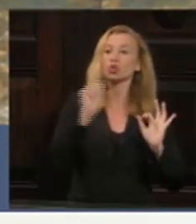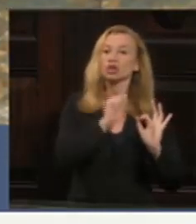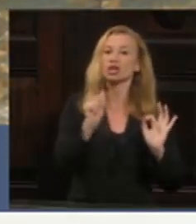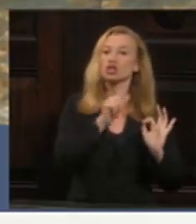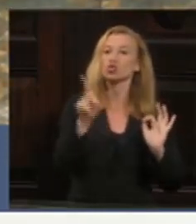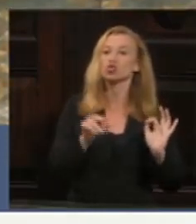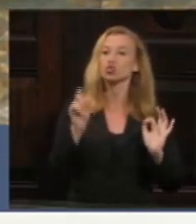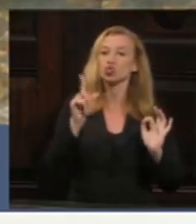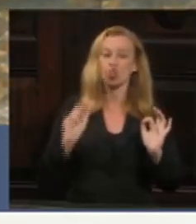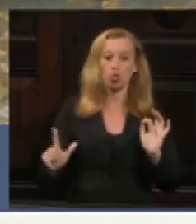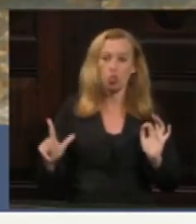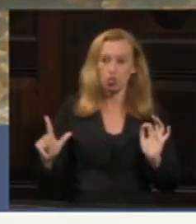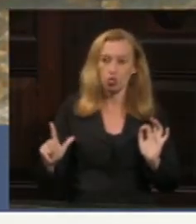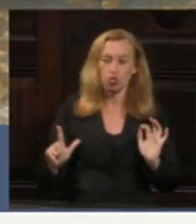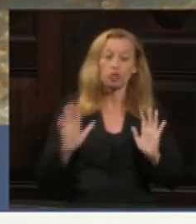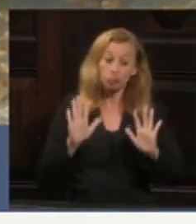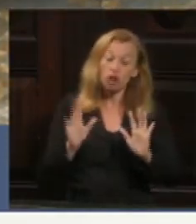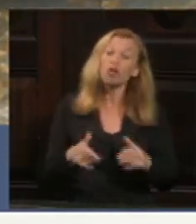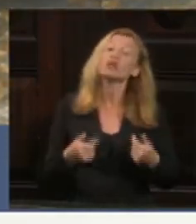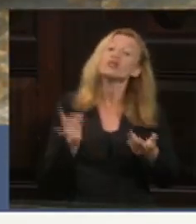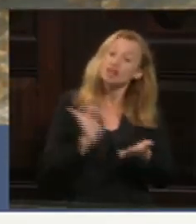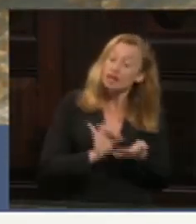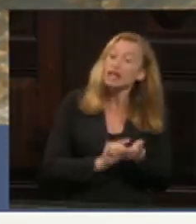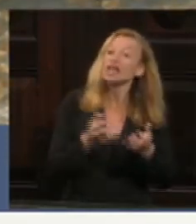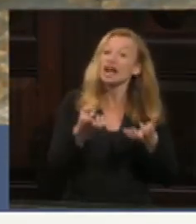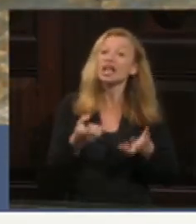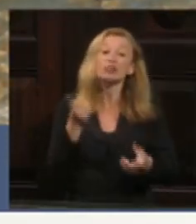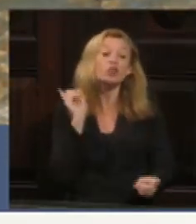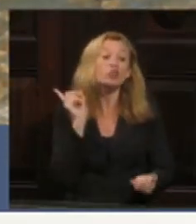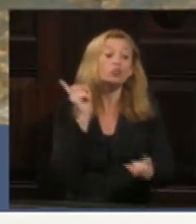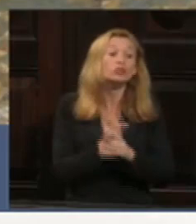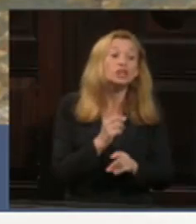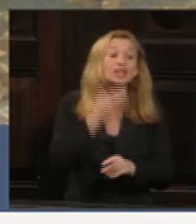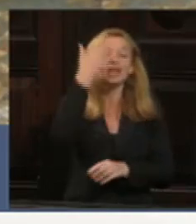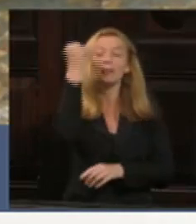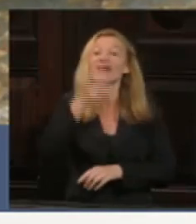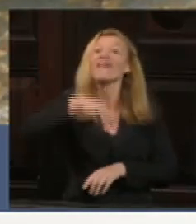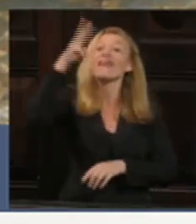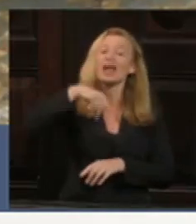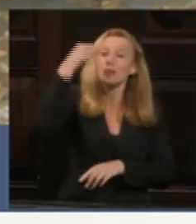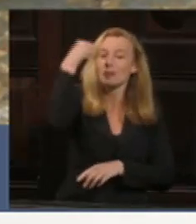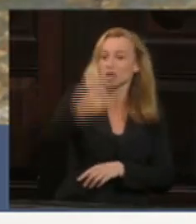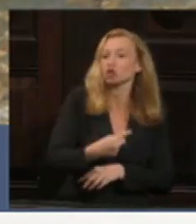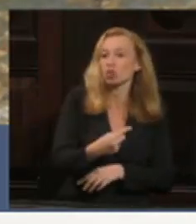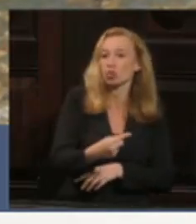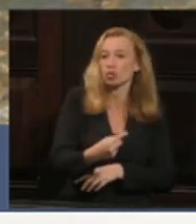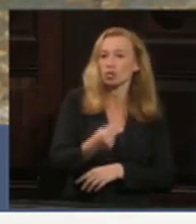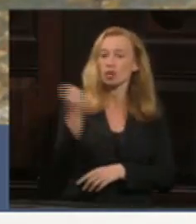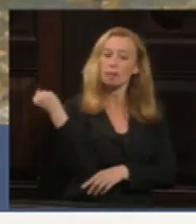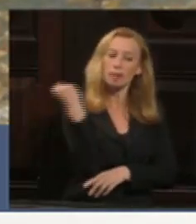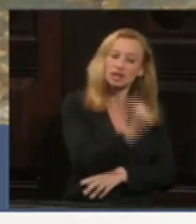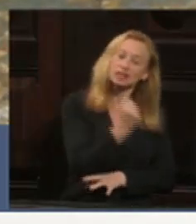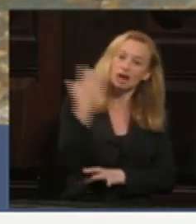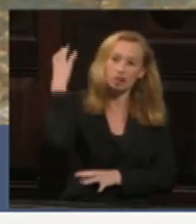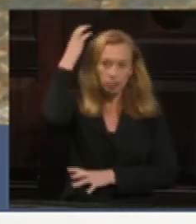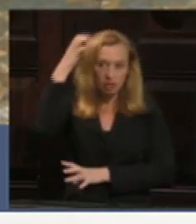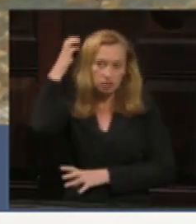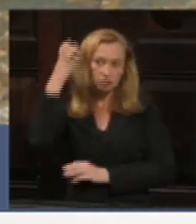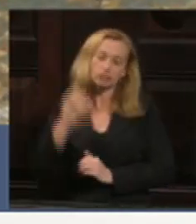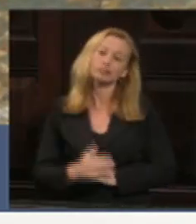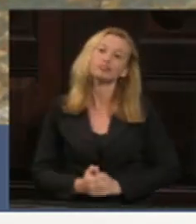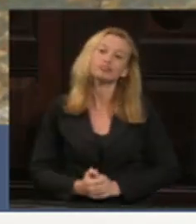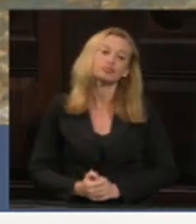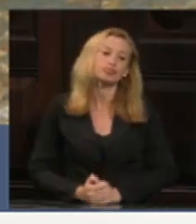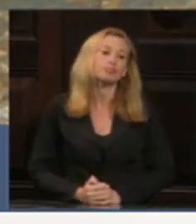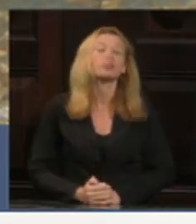na ferida e realmente descobrir, através do efetiva investigação, quem foi realmente os mandantes do crime.